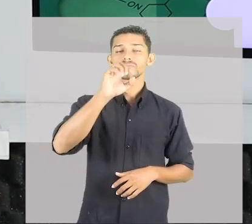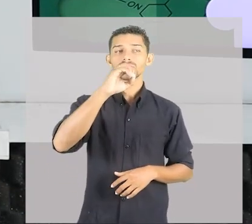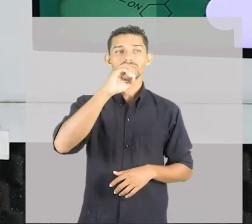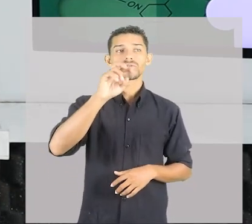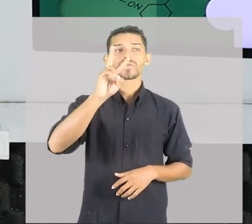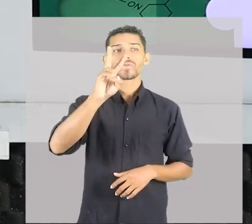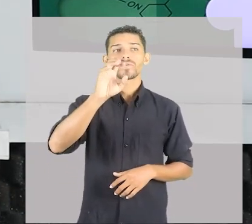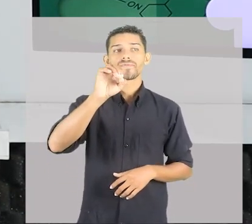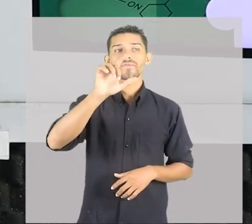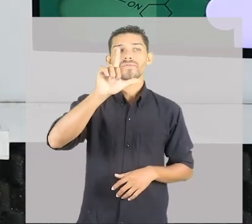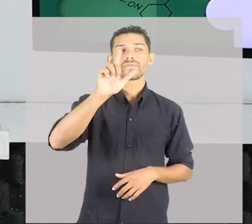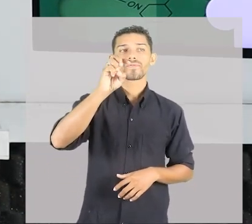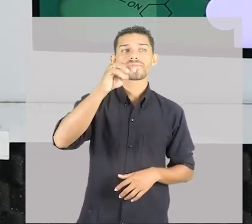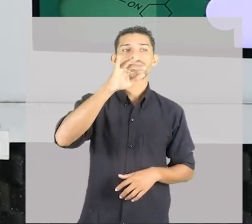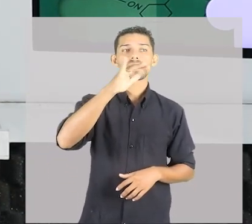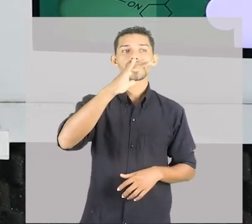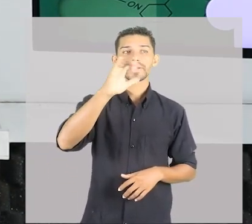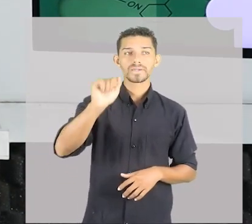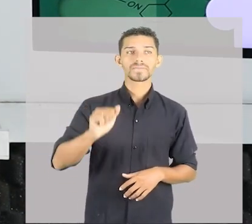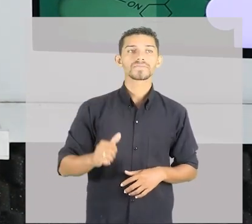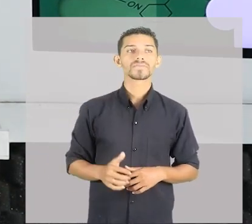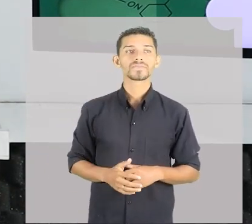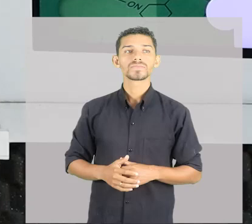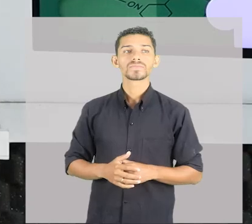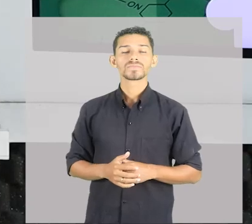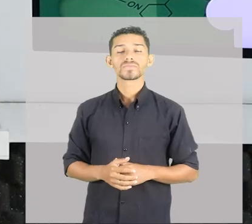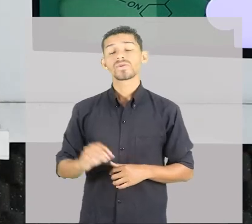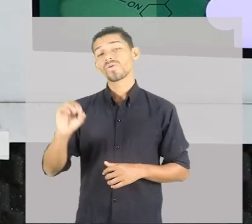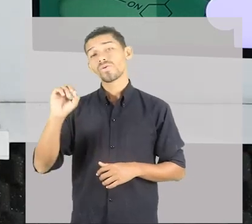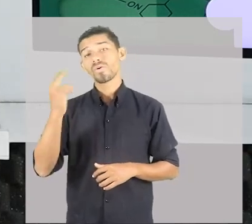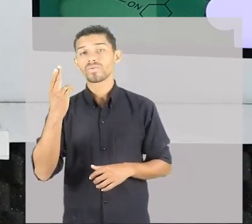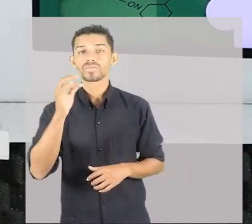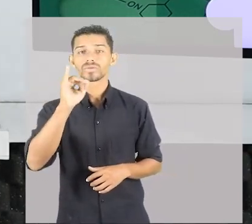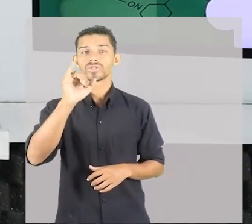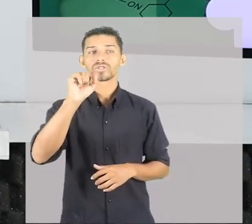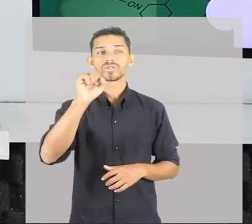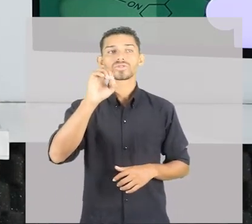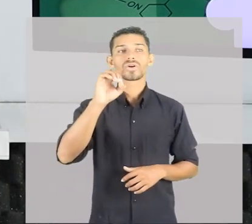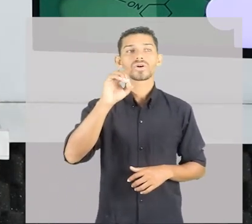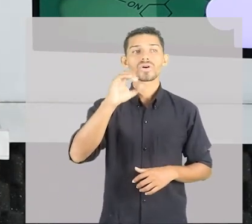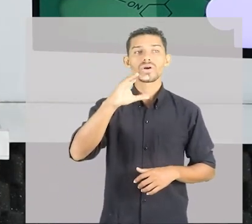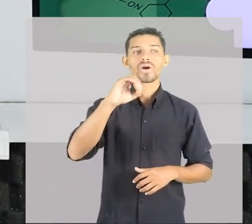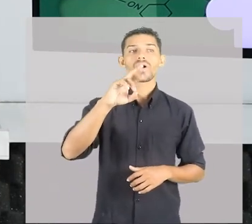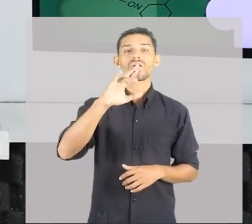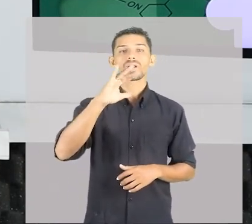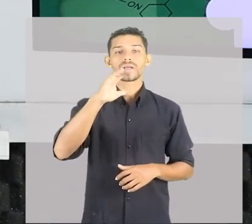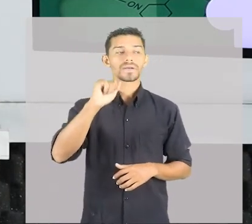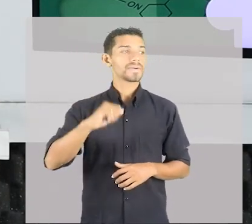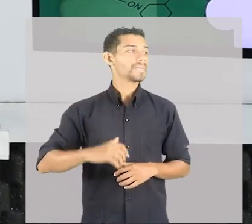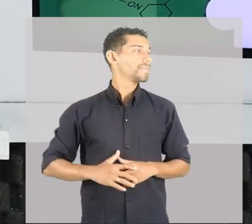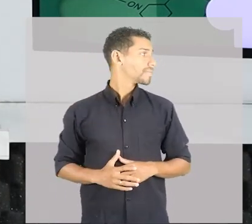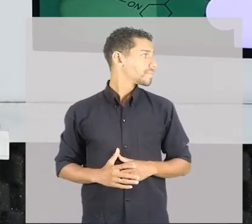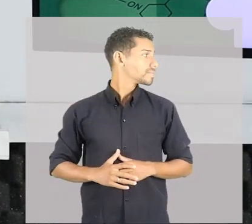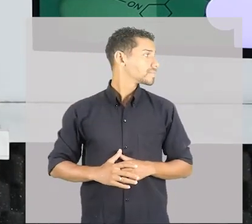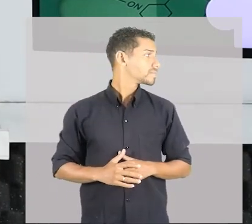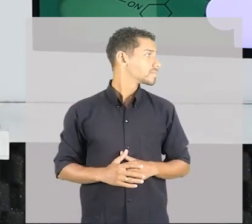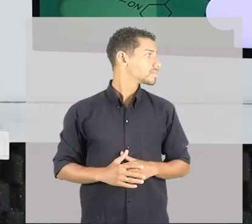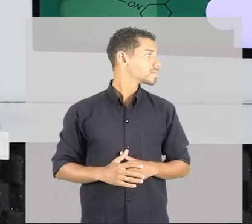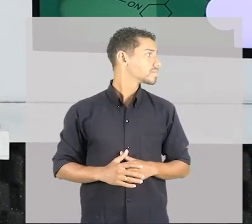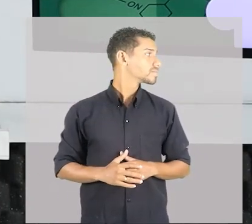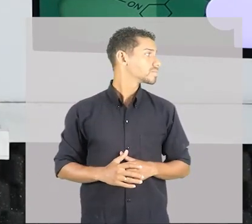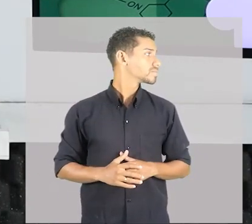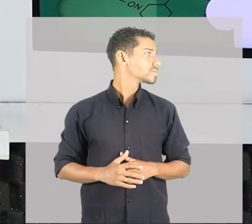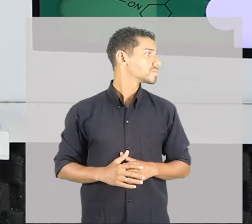isovolumétrica também isocórica câmera a letra tá pequena Tá show de bola tá dando para enxergar